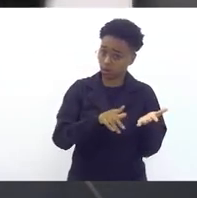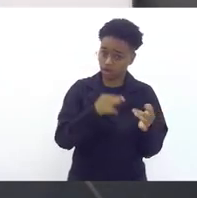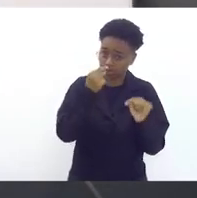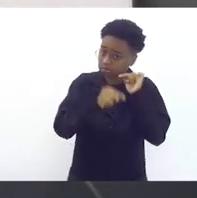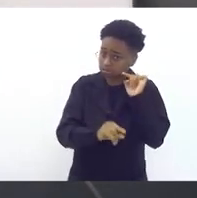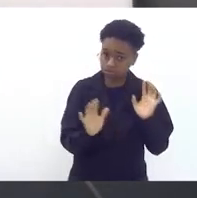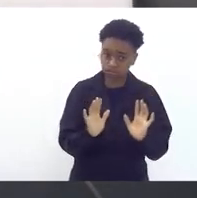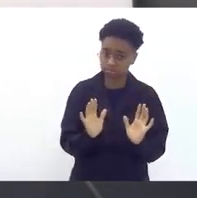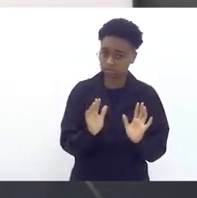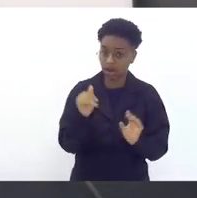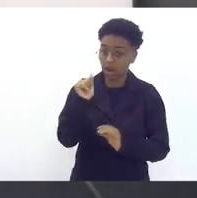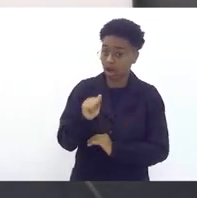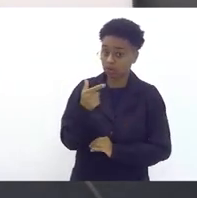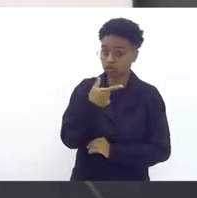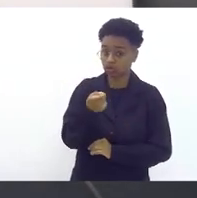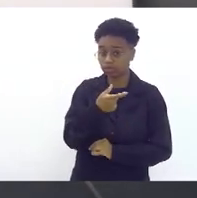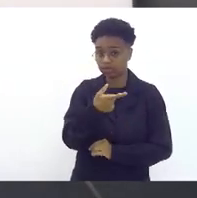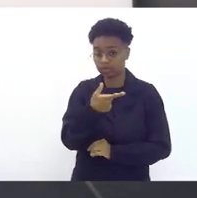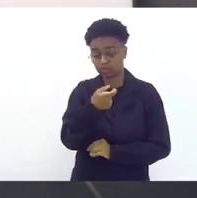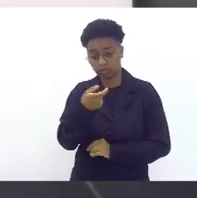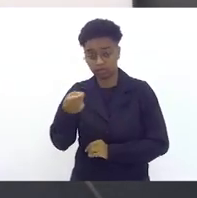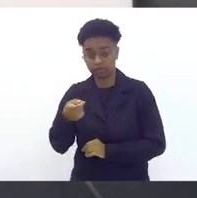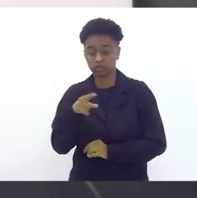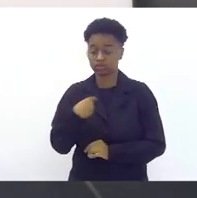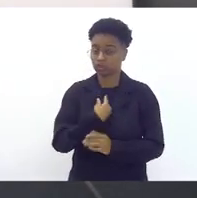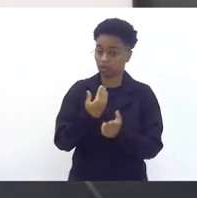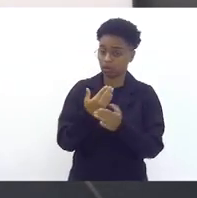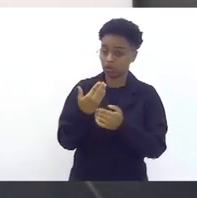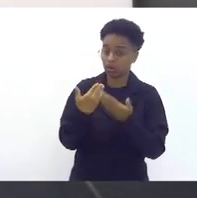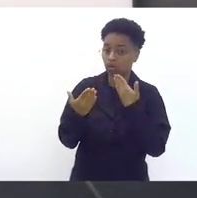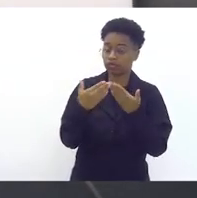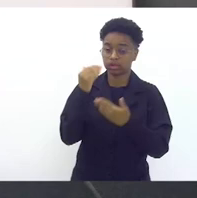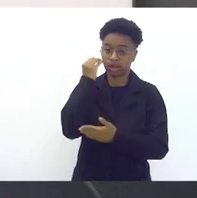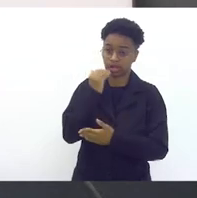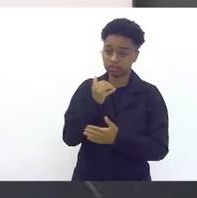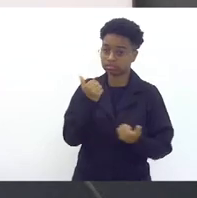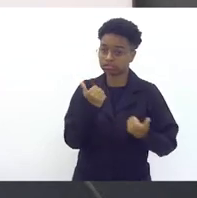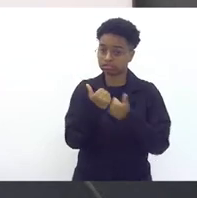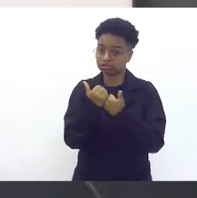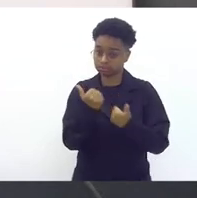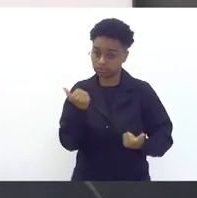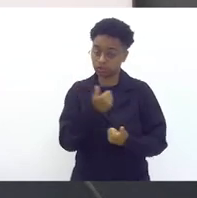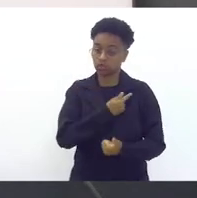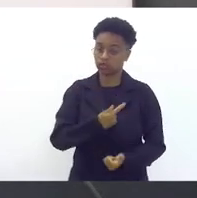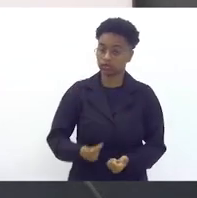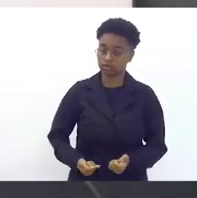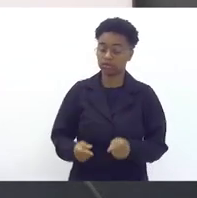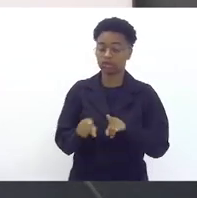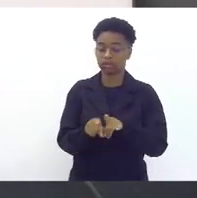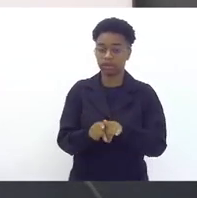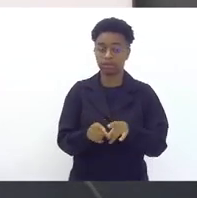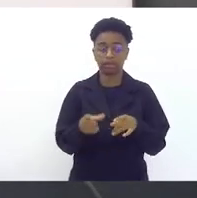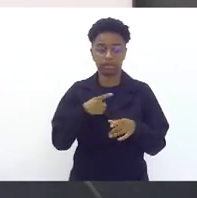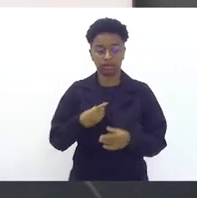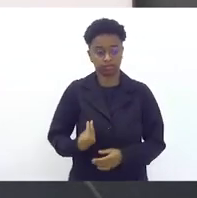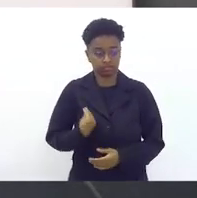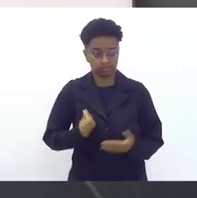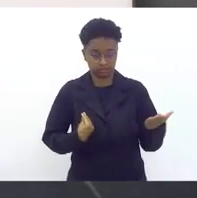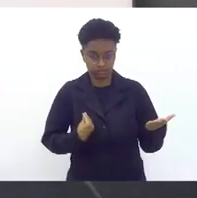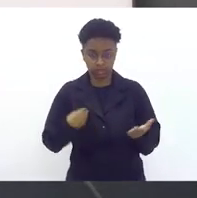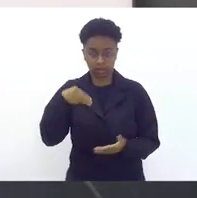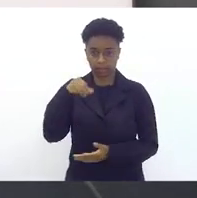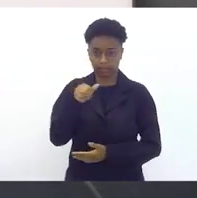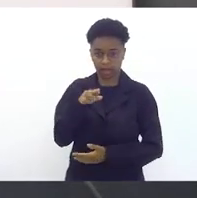começamos em agosto de 2020 com o senhor Cláudio Castro como vice-governador, A presença da, deputada Marta nessa